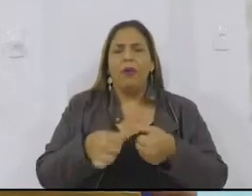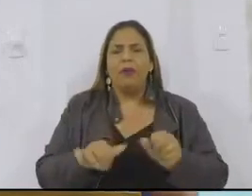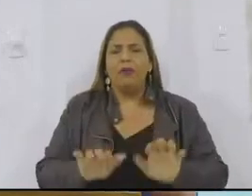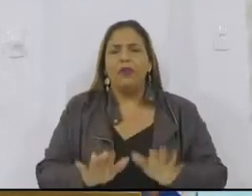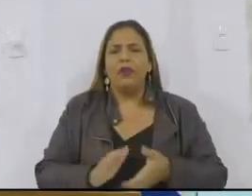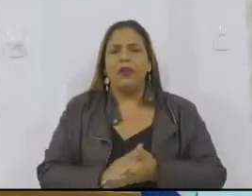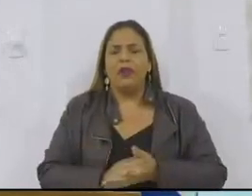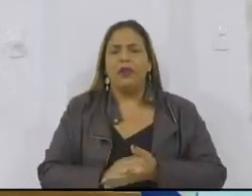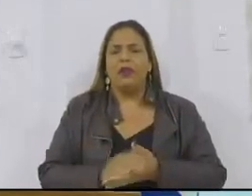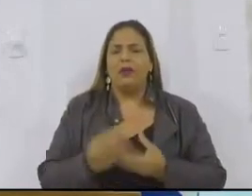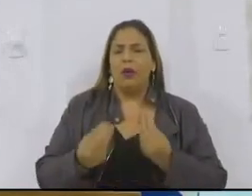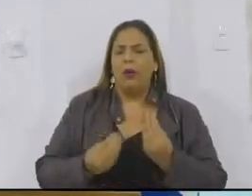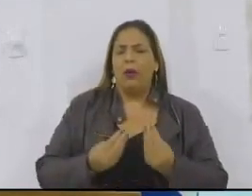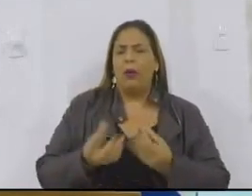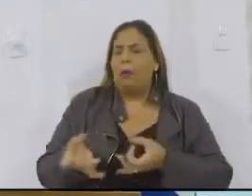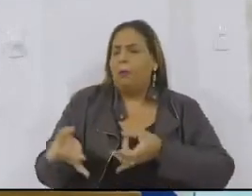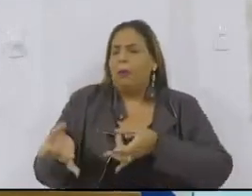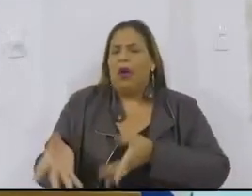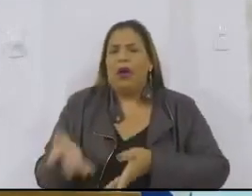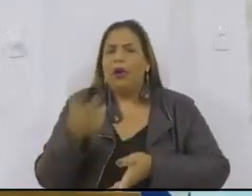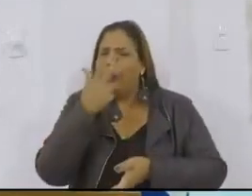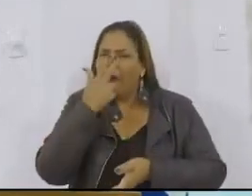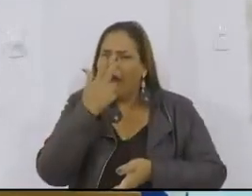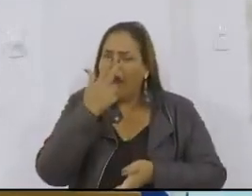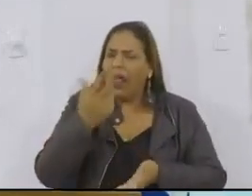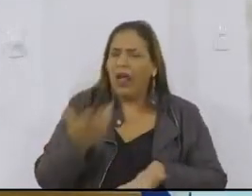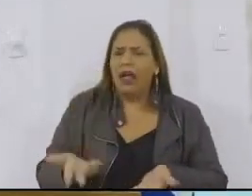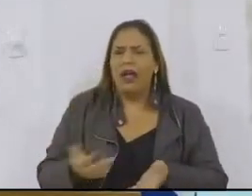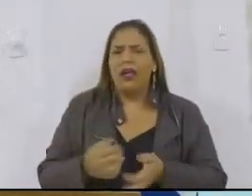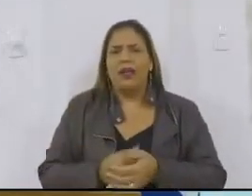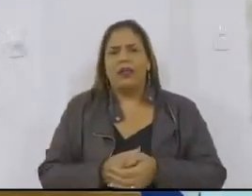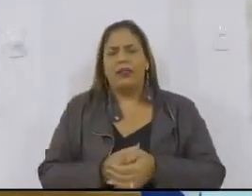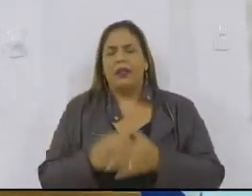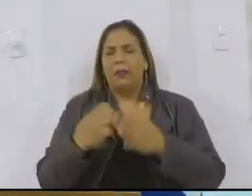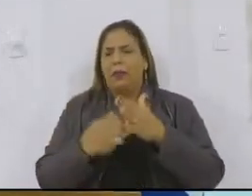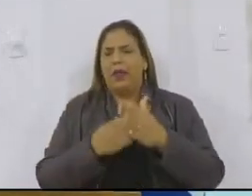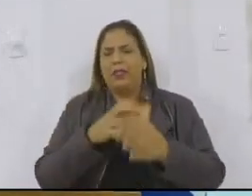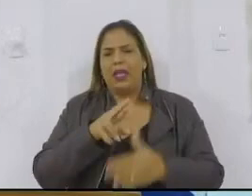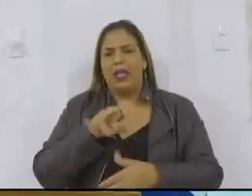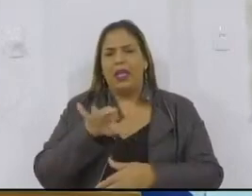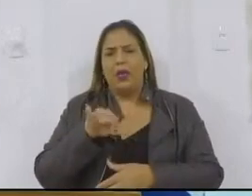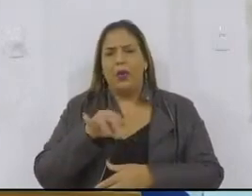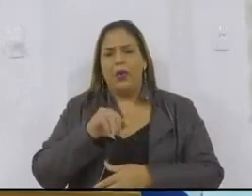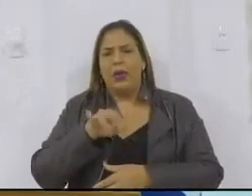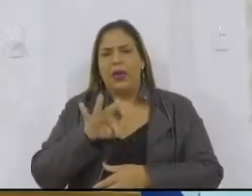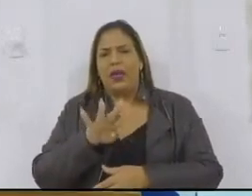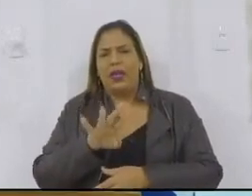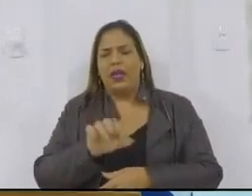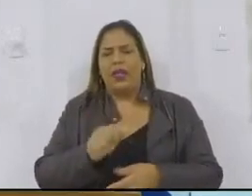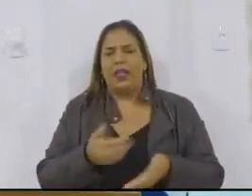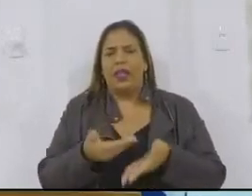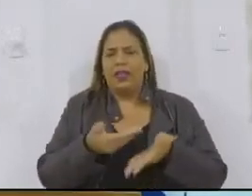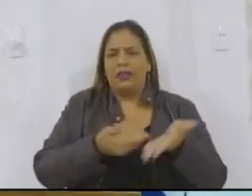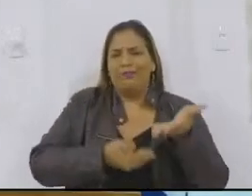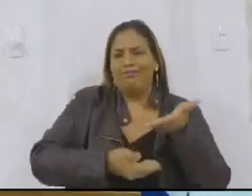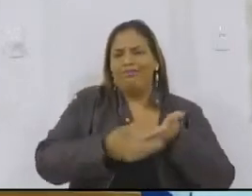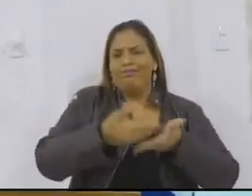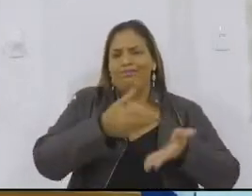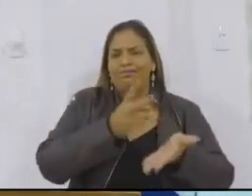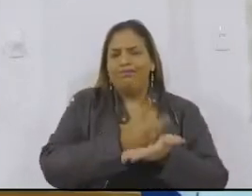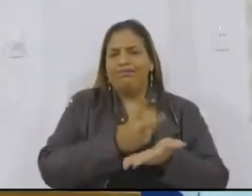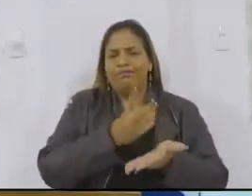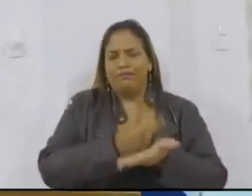aos cuidados, ao bem-querer dessa empresa, que já provou, se ela